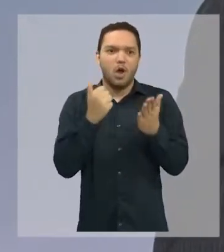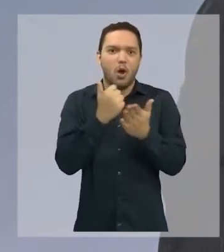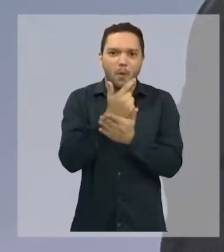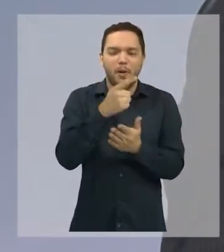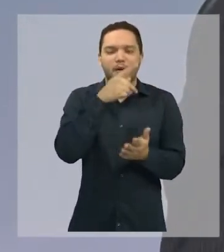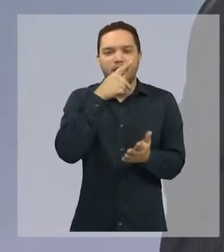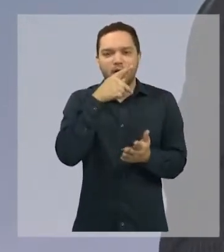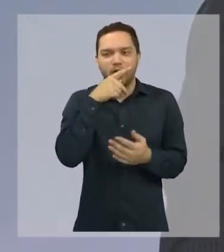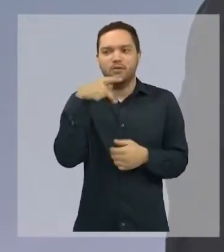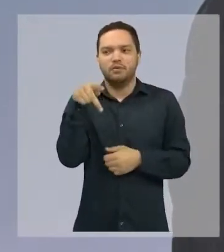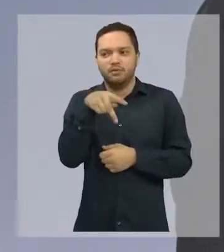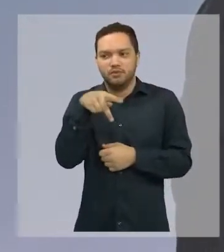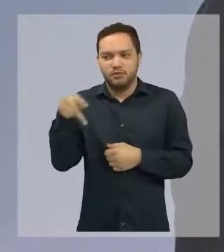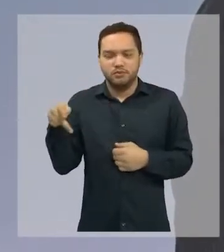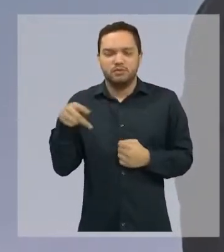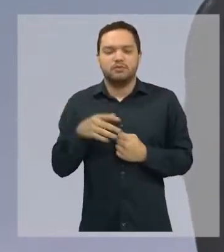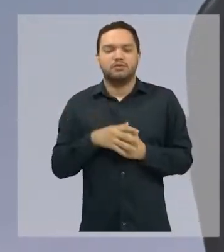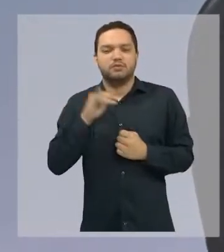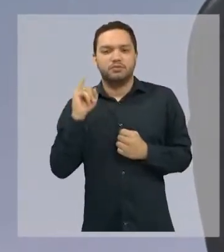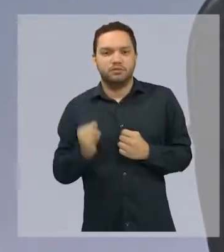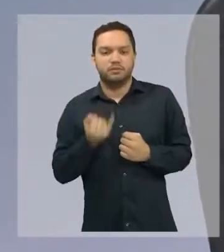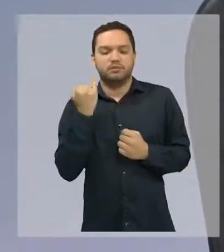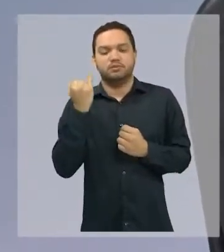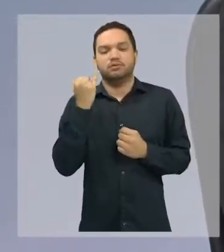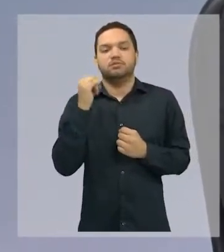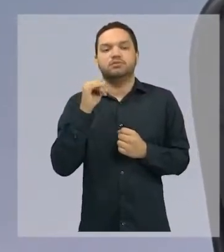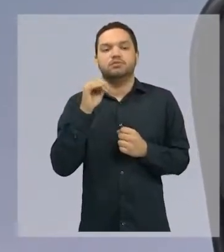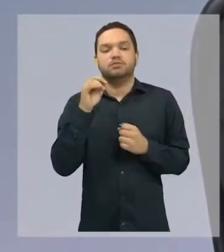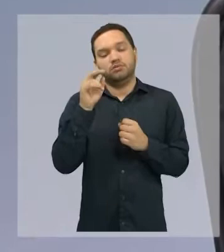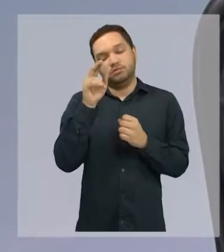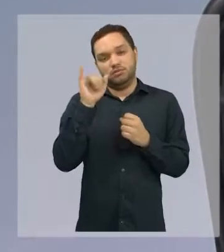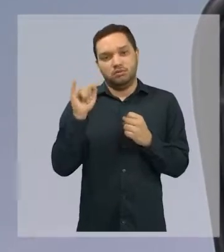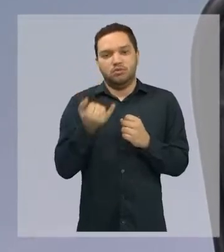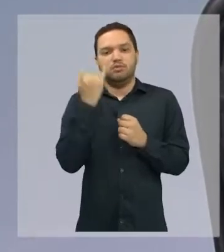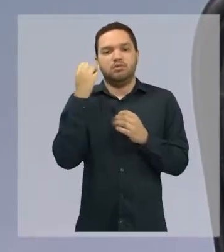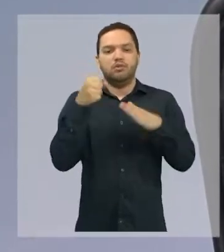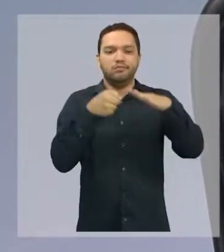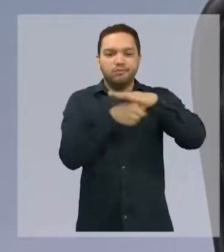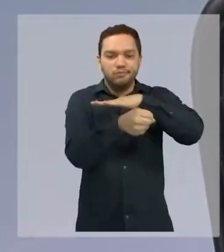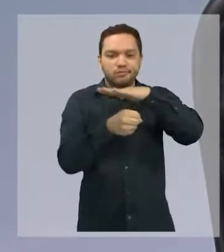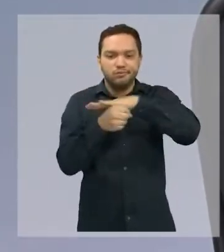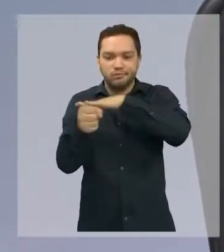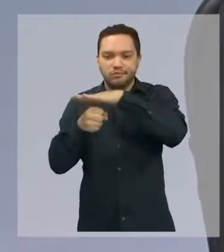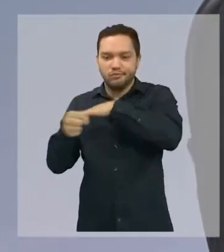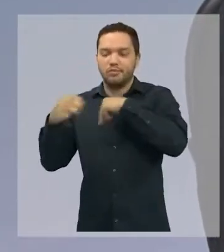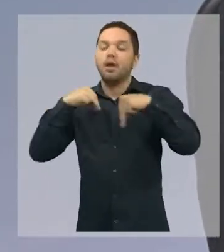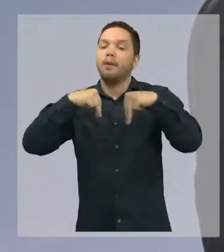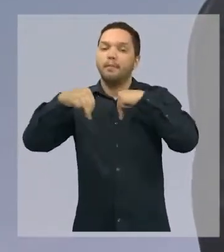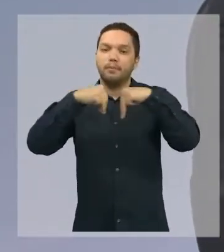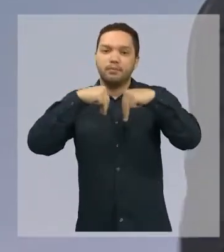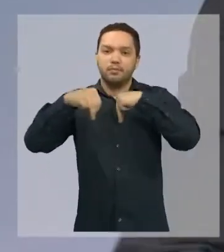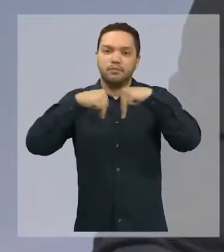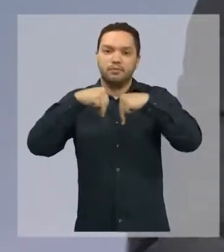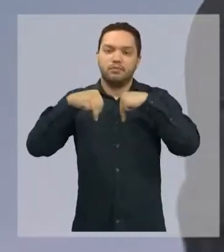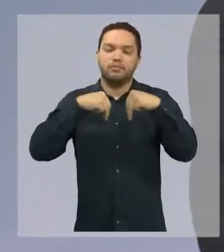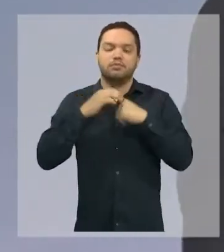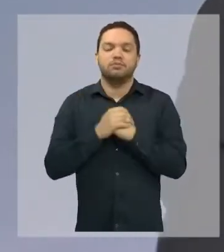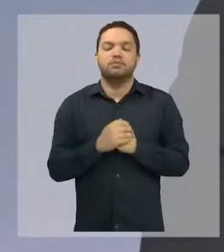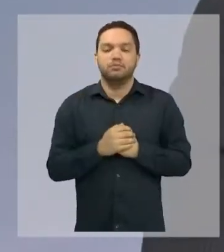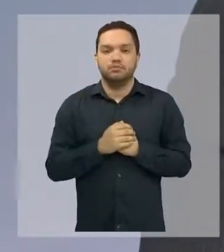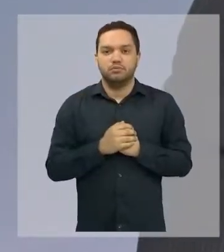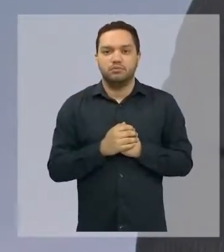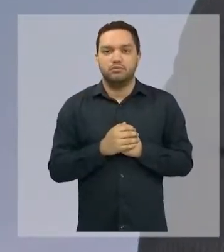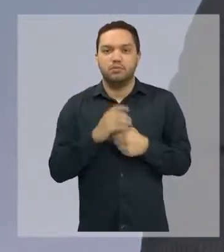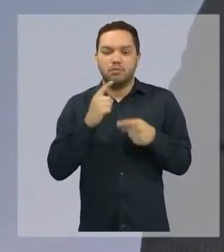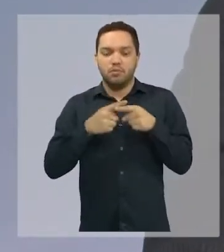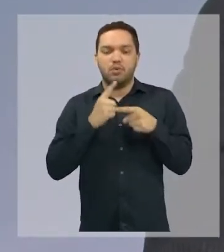O presidente usava a prerrogativa de nomear ministros com o objetivo de formar sua